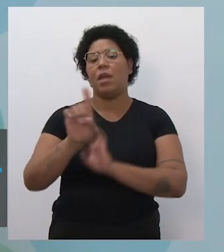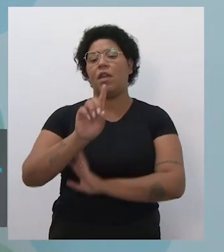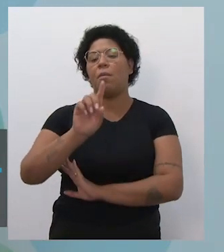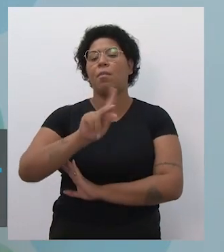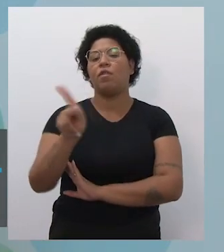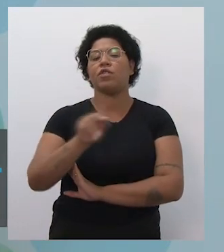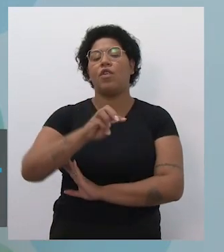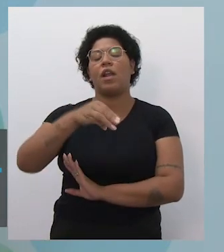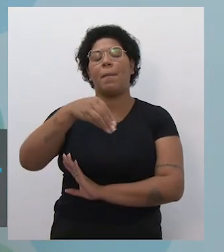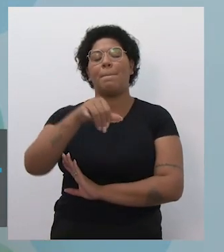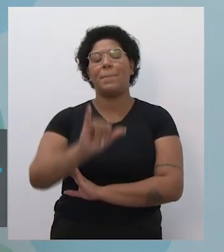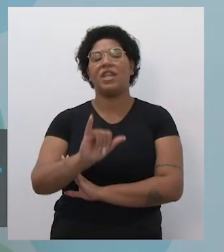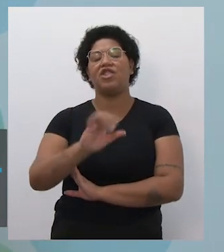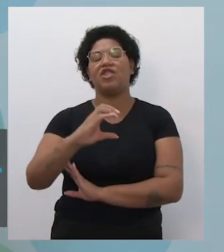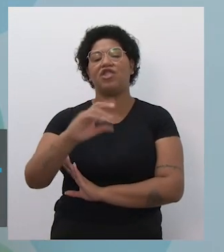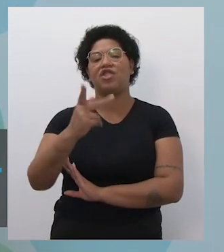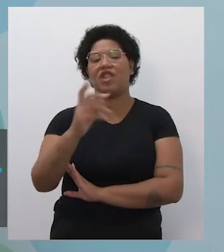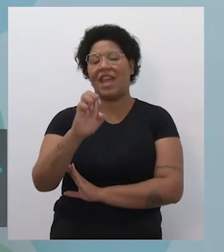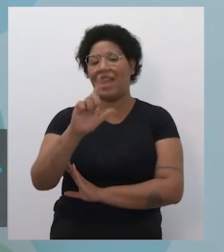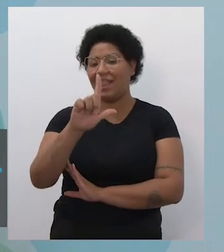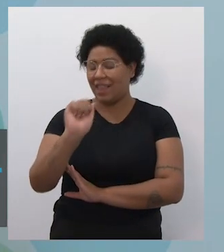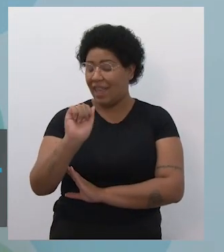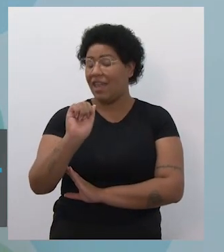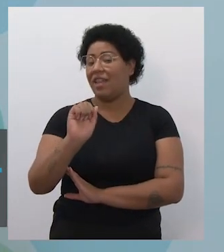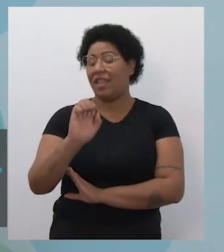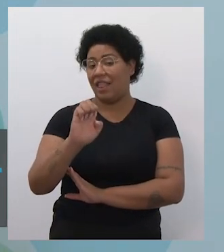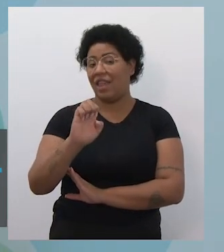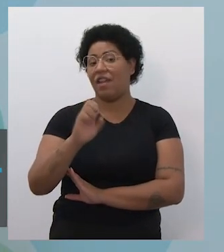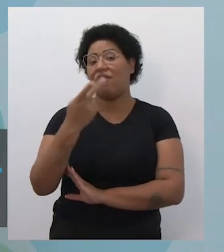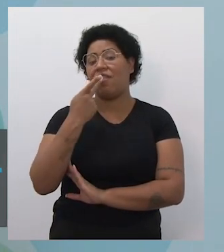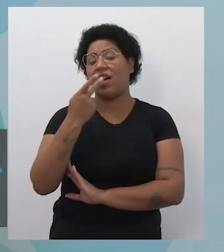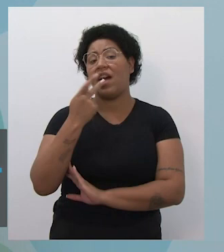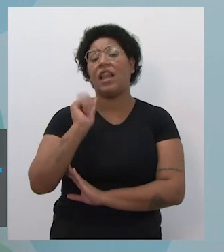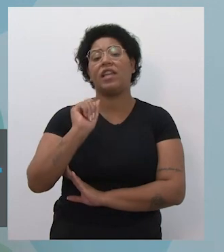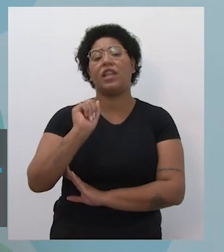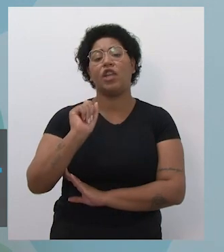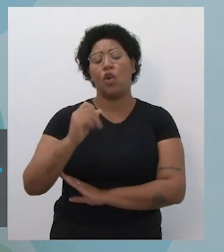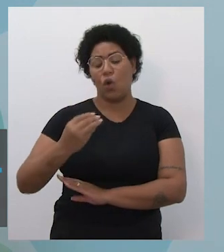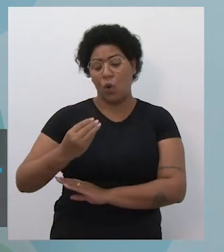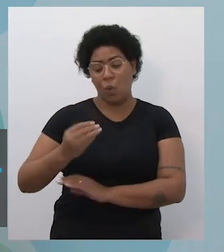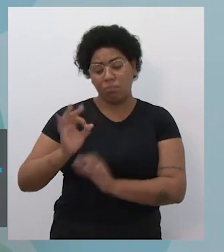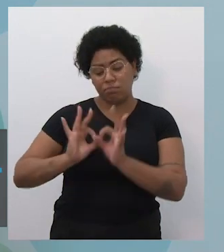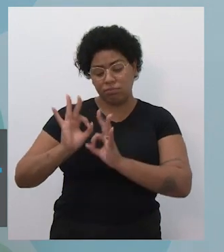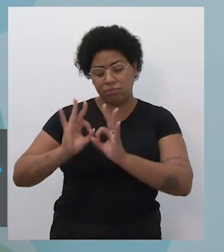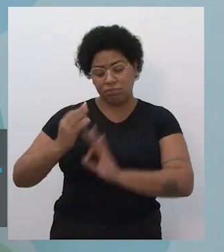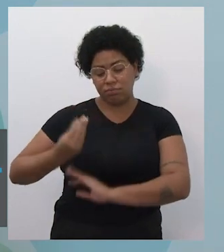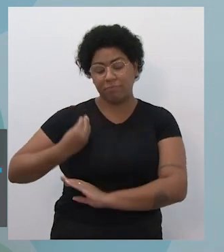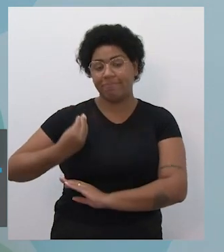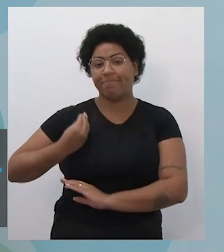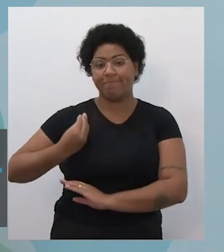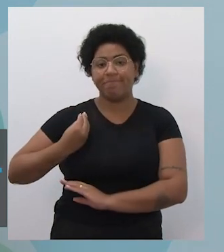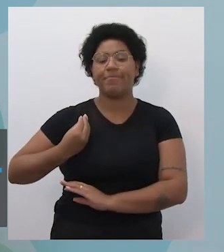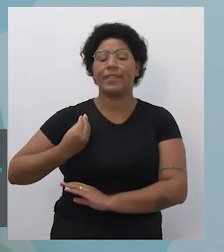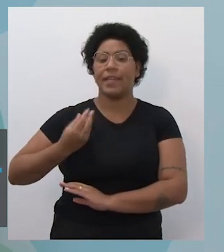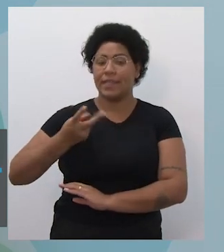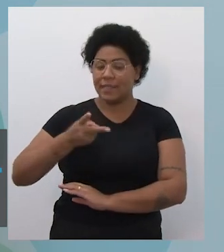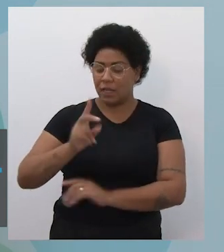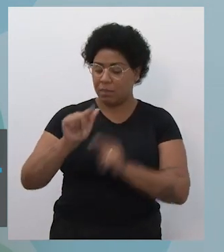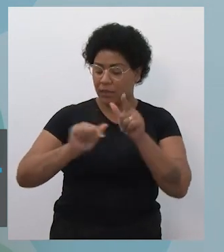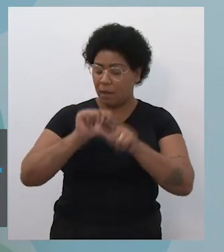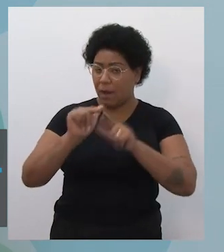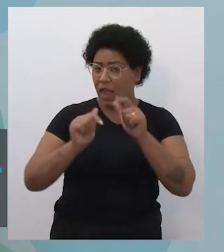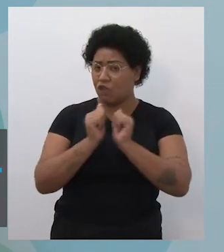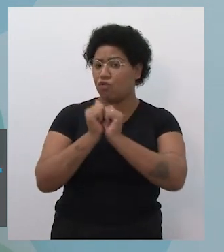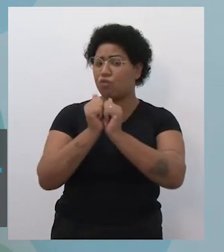Michele falam da questão de trabalhar junto ao projeto de vida, né? Sem dúvida é um aspecto importantíssimo, né?